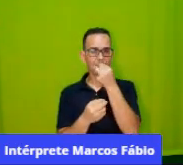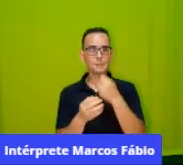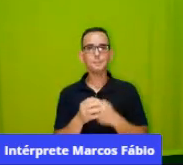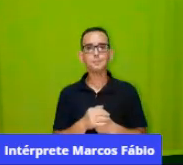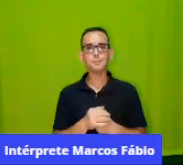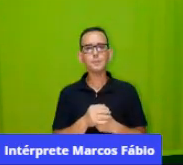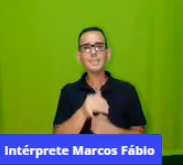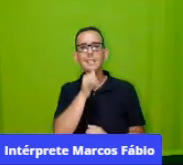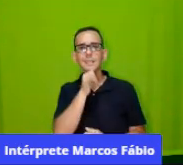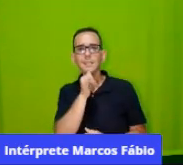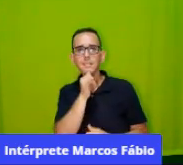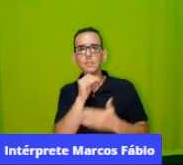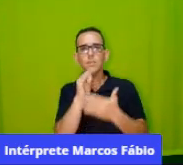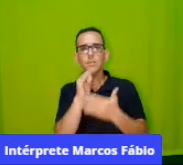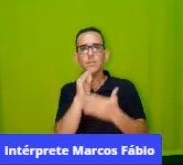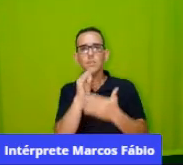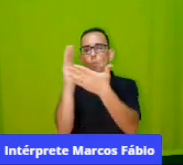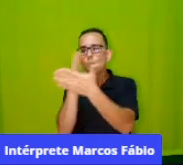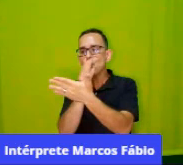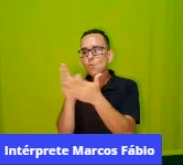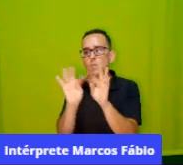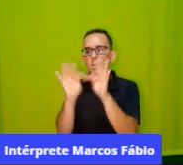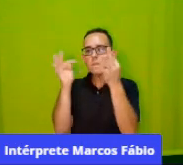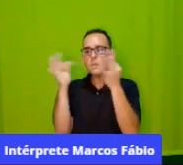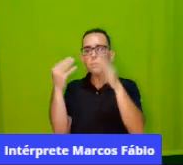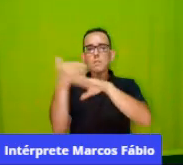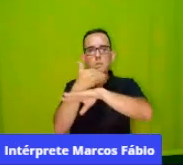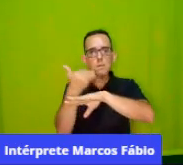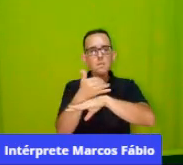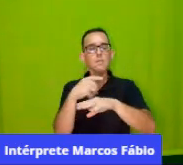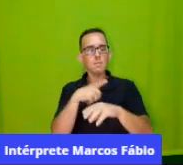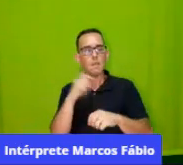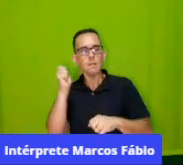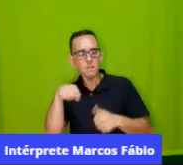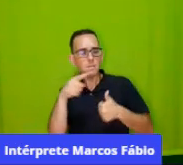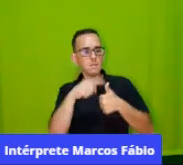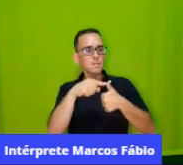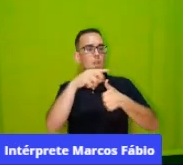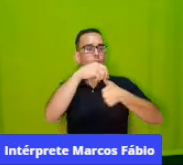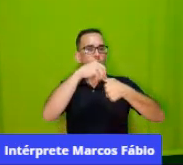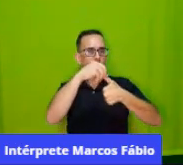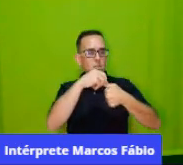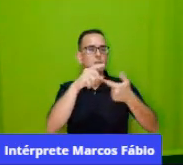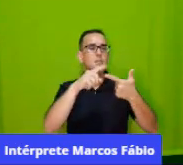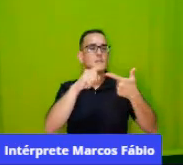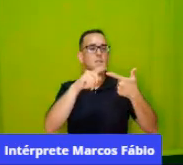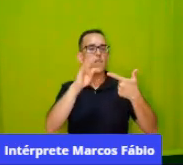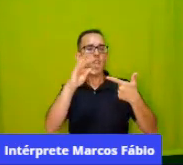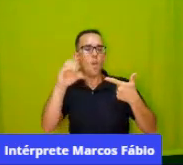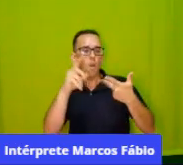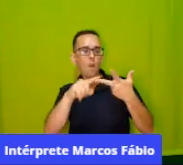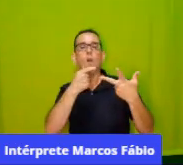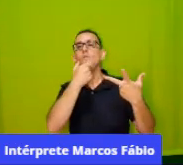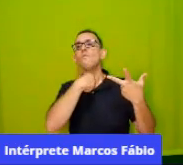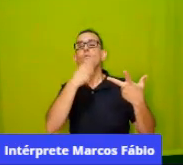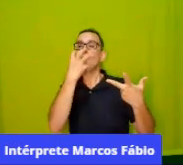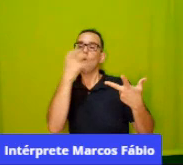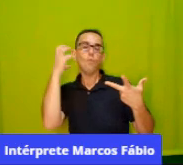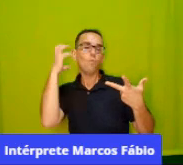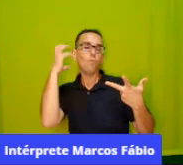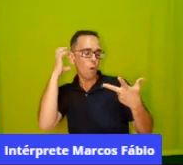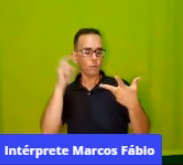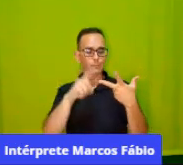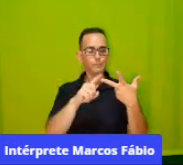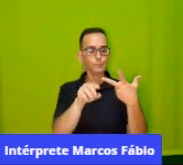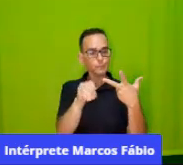exemplos de alguns serviços de tecnologia assistiva, né? Entre eles estão a fisioterapia, a terapia ocupacional, fonoaudiologia, na